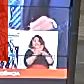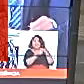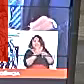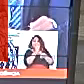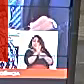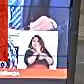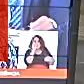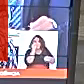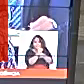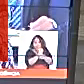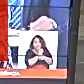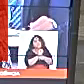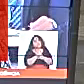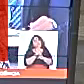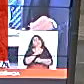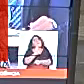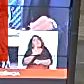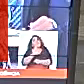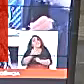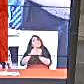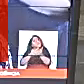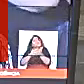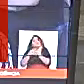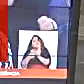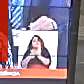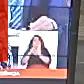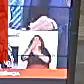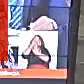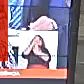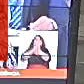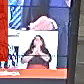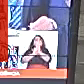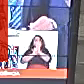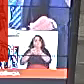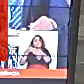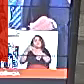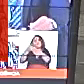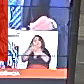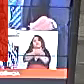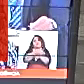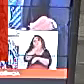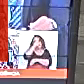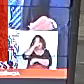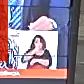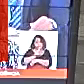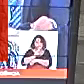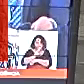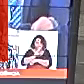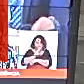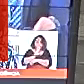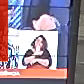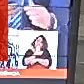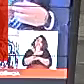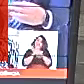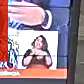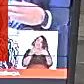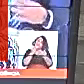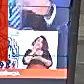não significa que foi prejudicado o direito de acesso à gratuidade. Então, infelizmente,